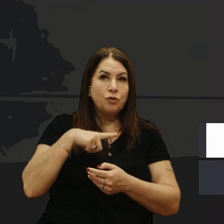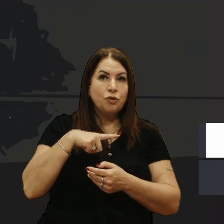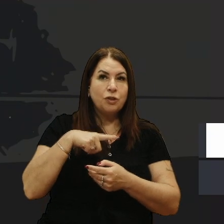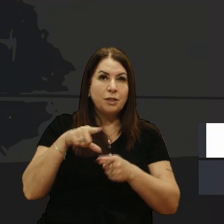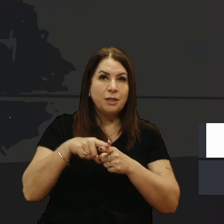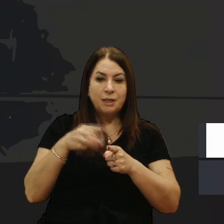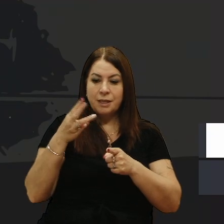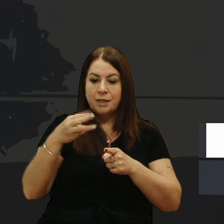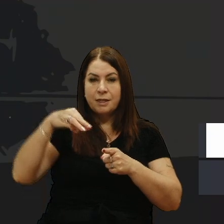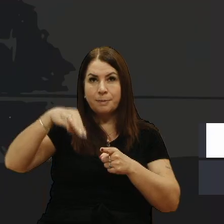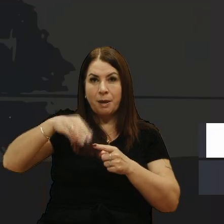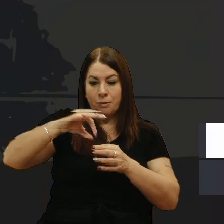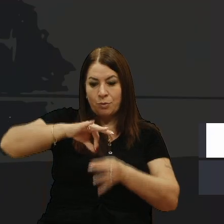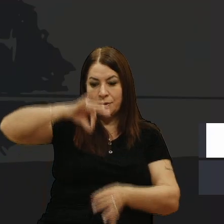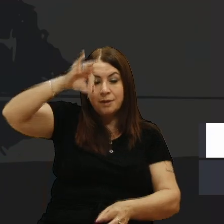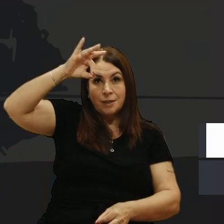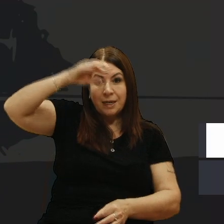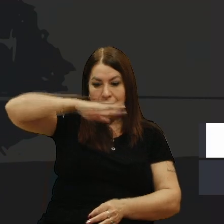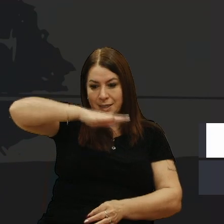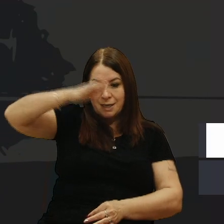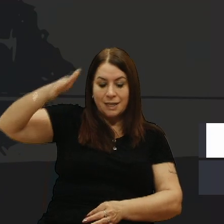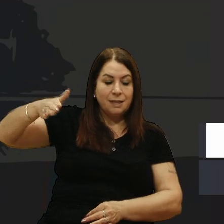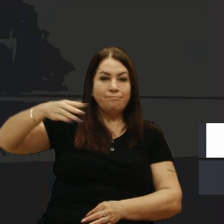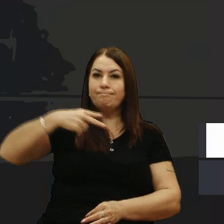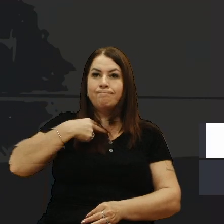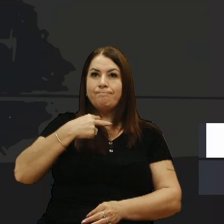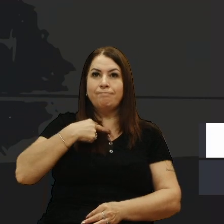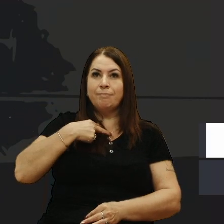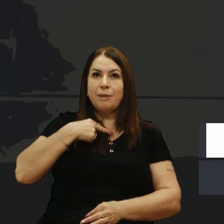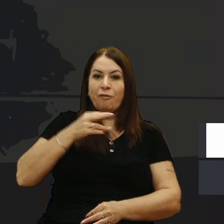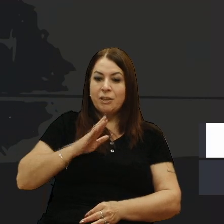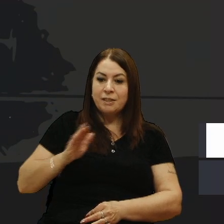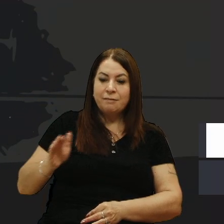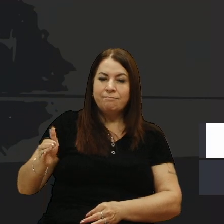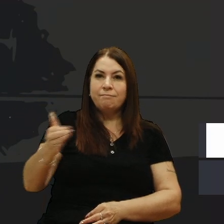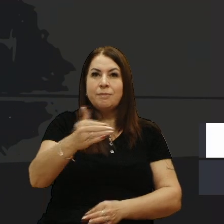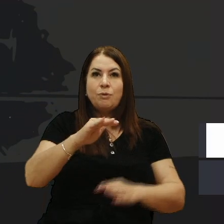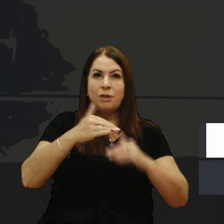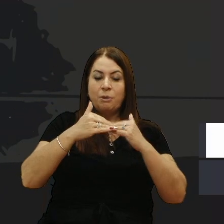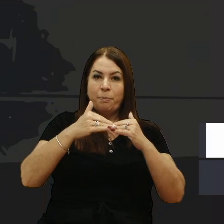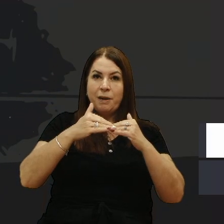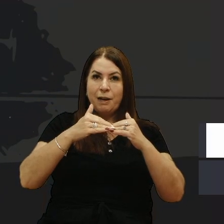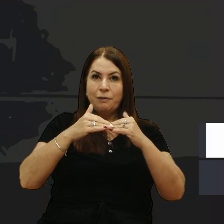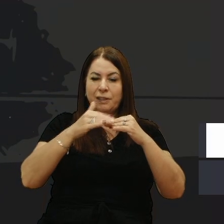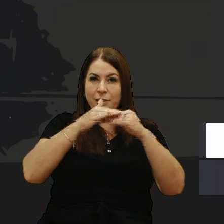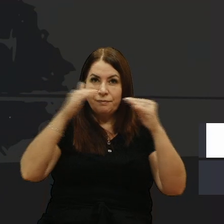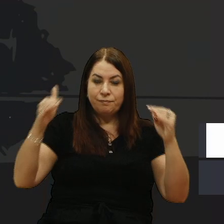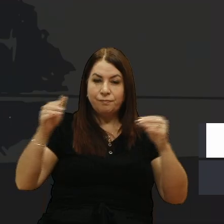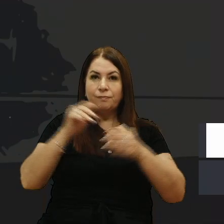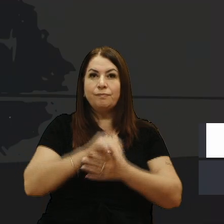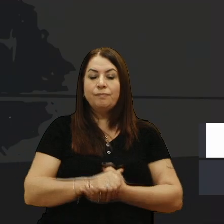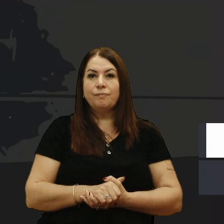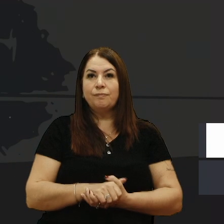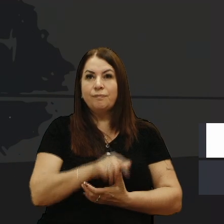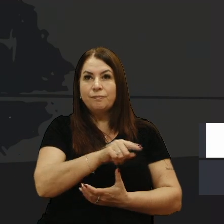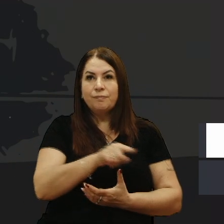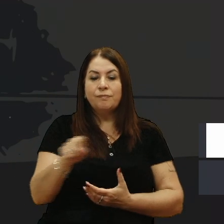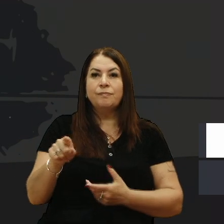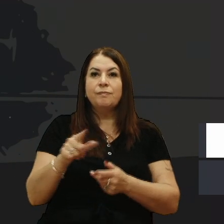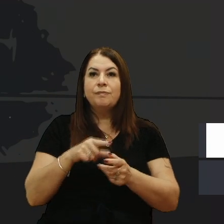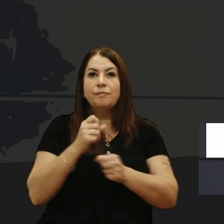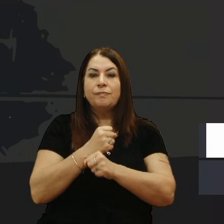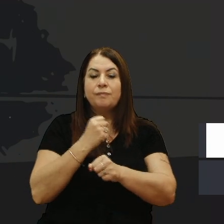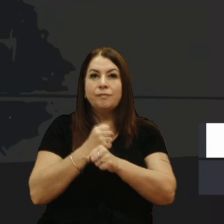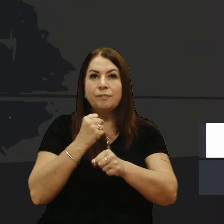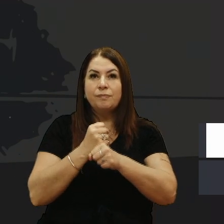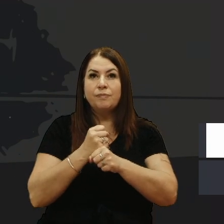né, de 3,60 metros de altura, era insuficiente para poder fazer o cruzamento de caminhões. Hoje, o viaduto que vai ser construído ele vai